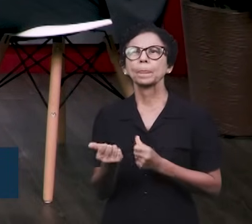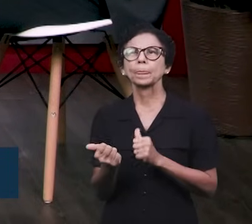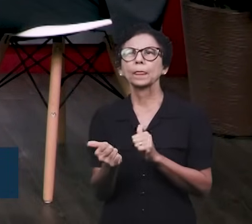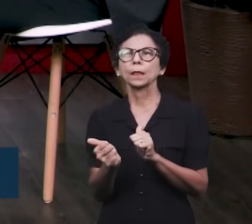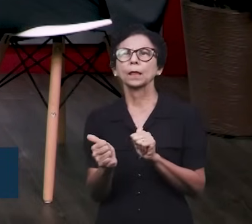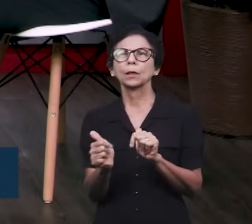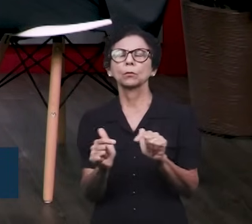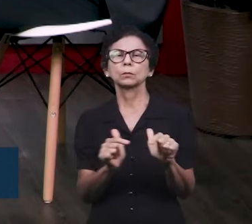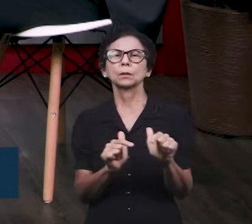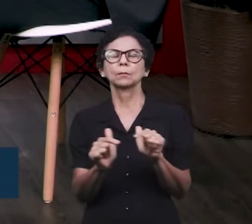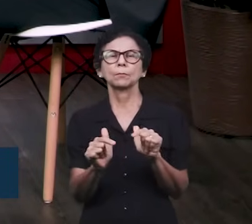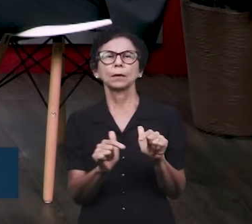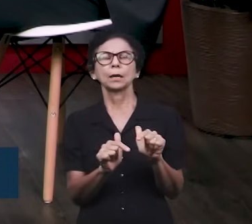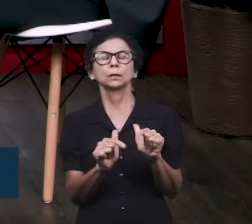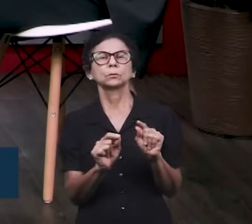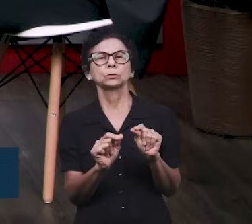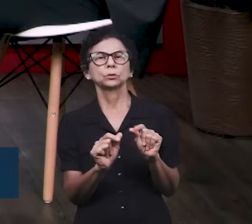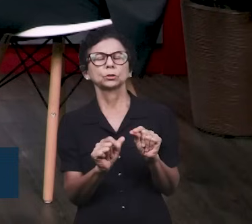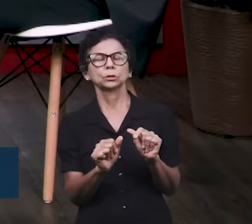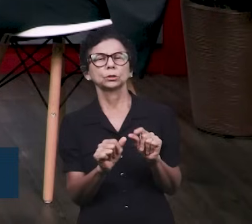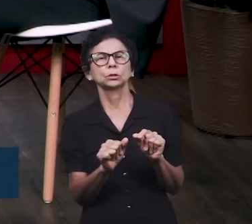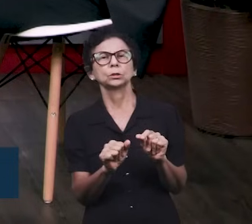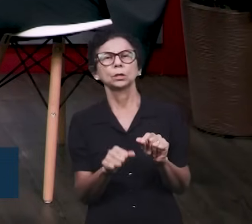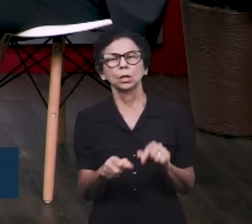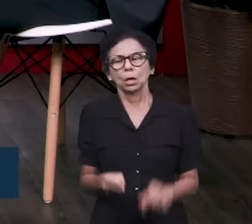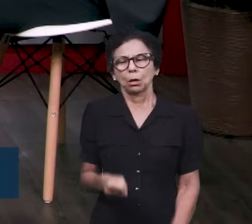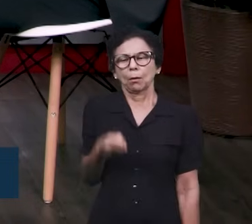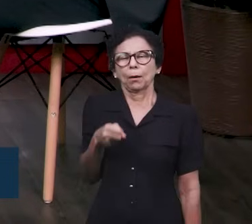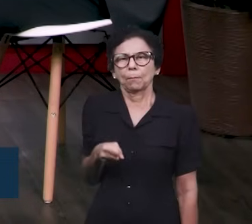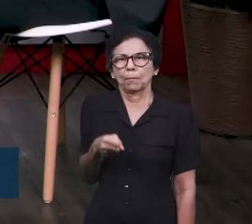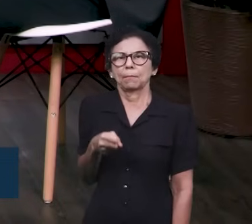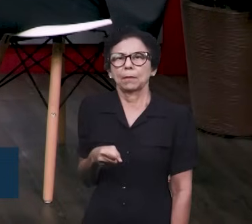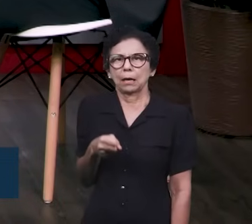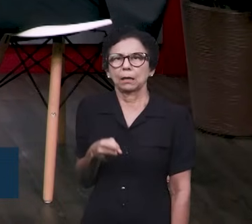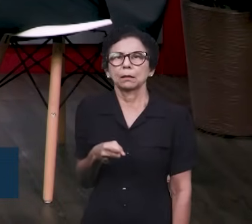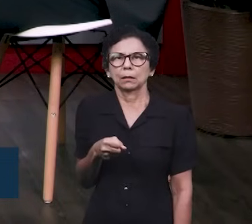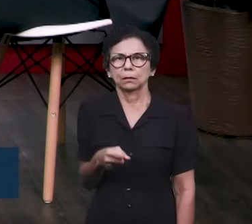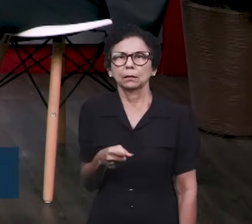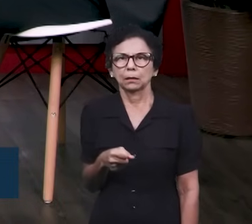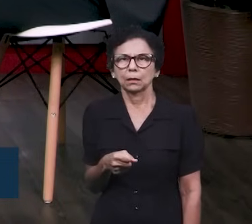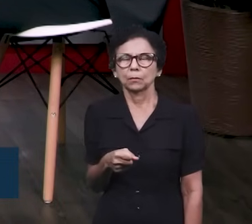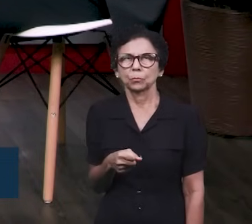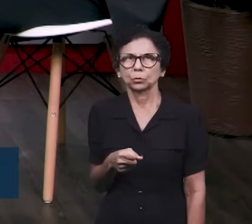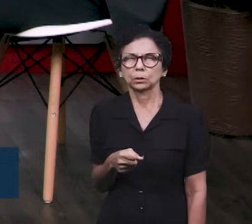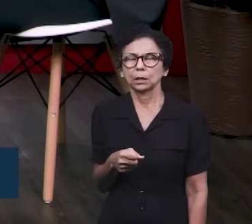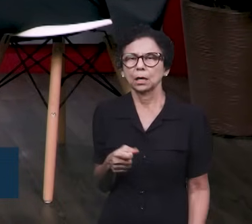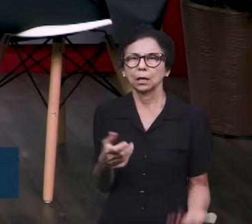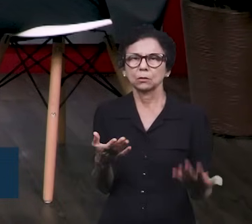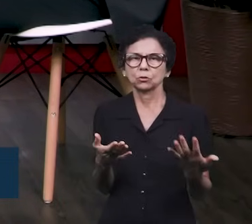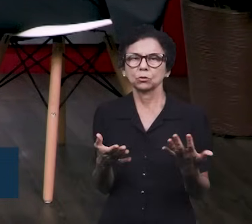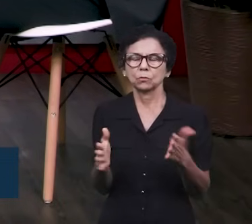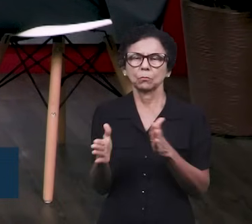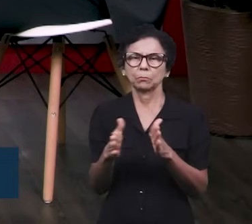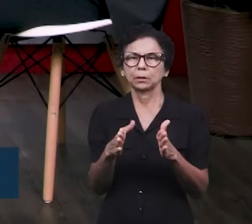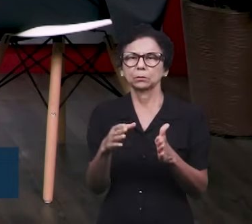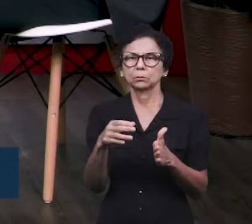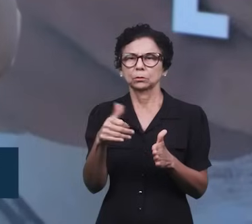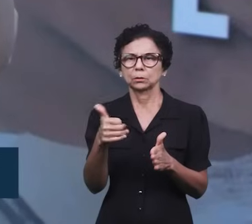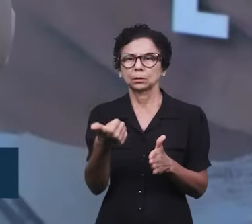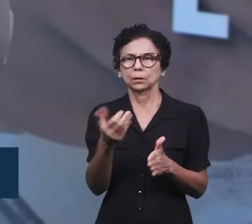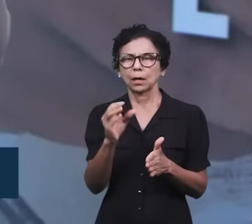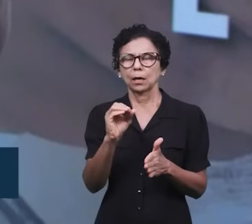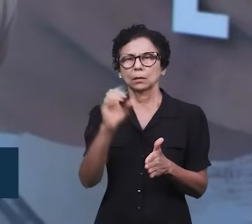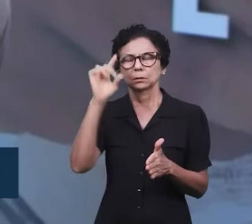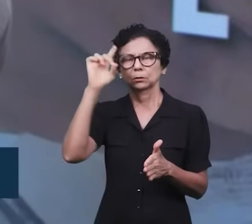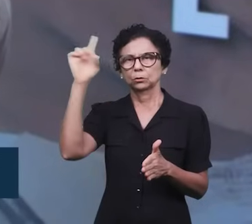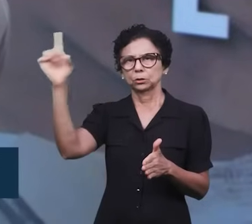carregar o barco, tanto com as malas, porque são 10 dias, pelo menos, numa situação de